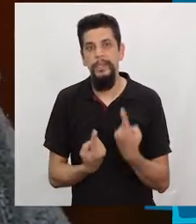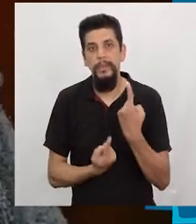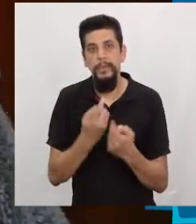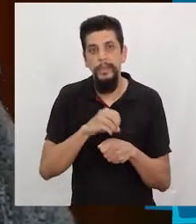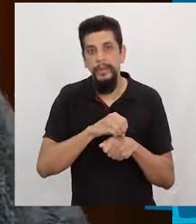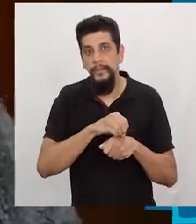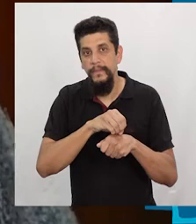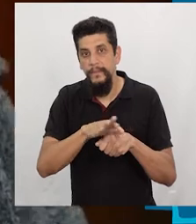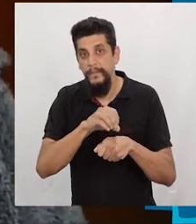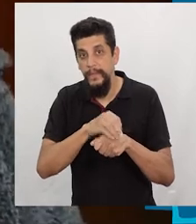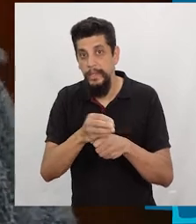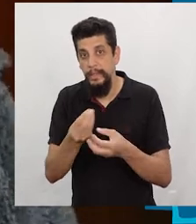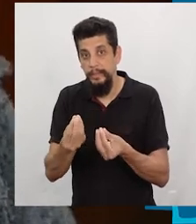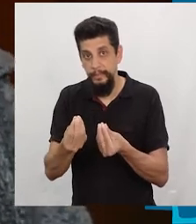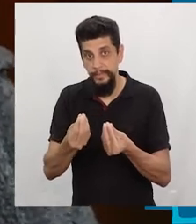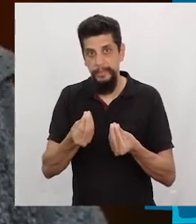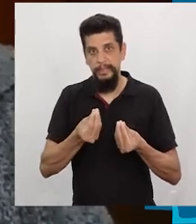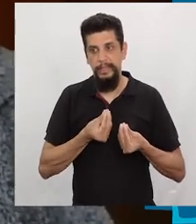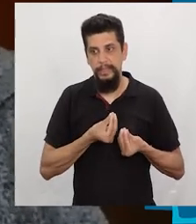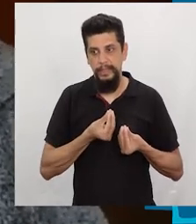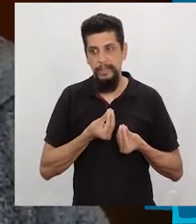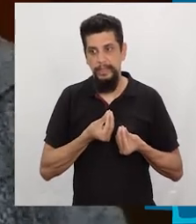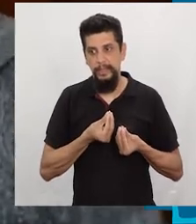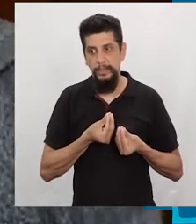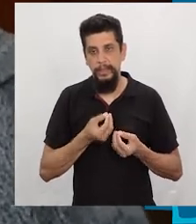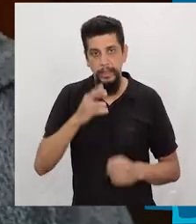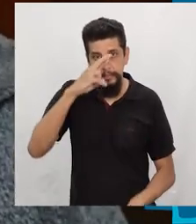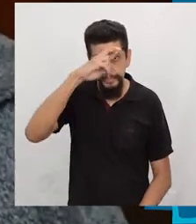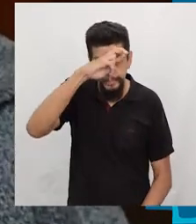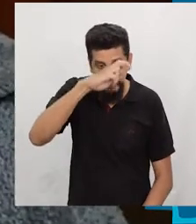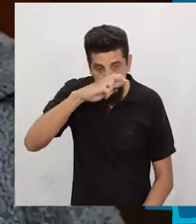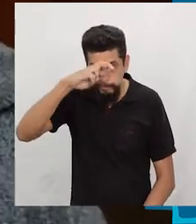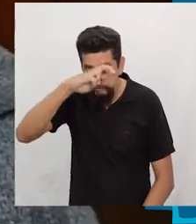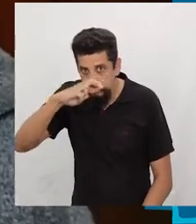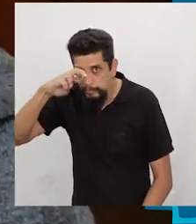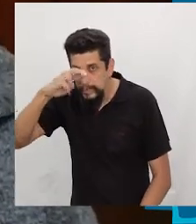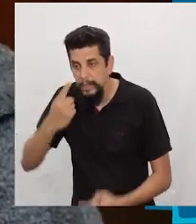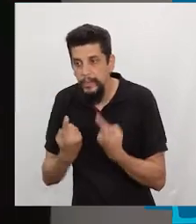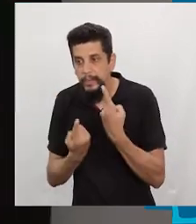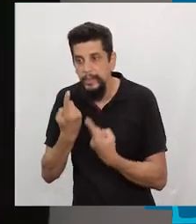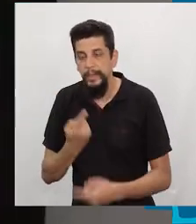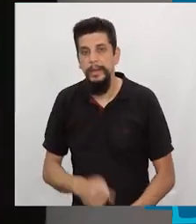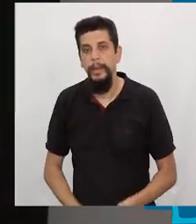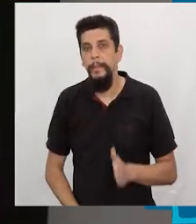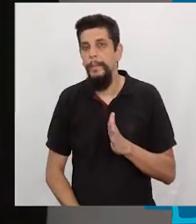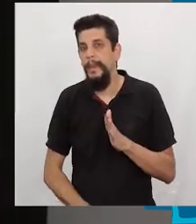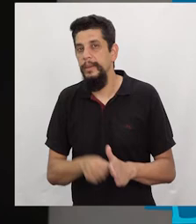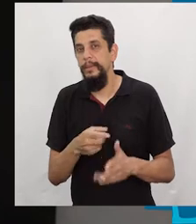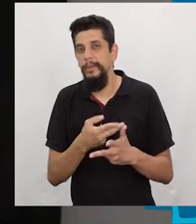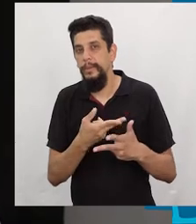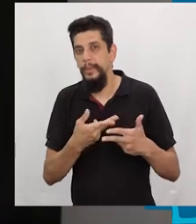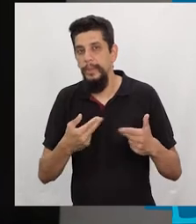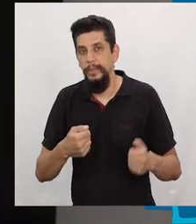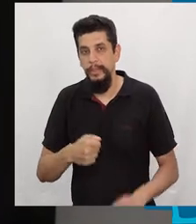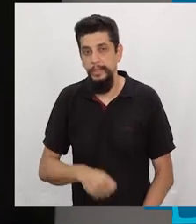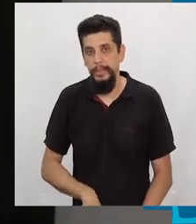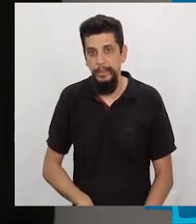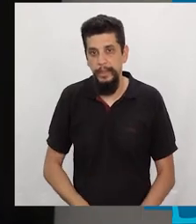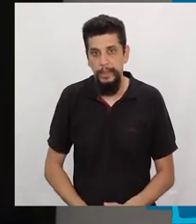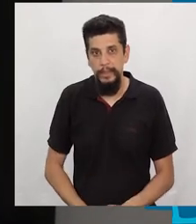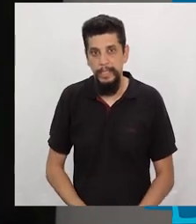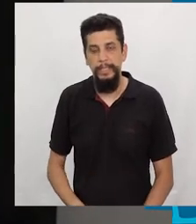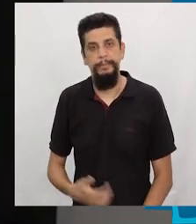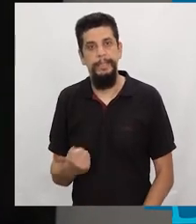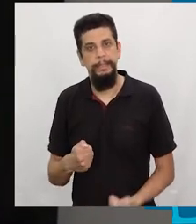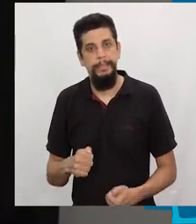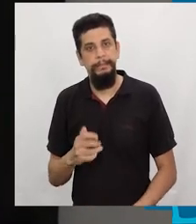Qual dica você daria para ser um detetive? Vamos lá. A primeira coisa é que o detetive ele precisa